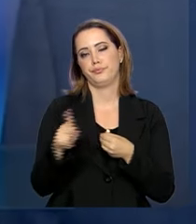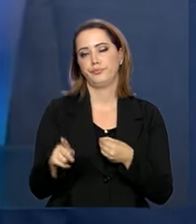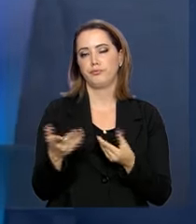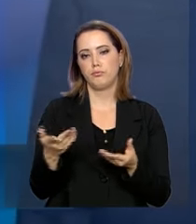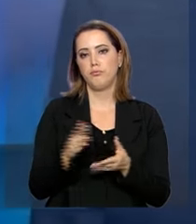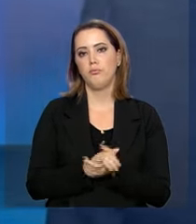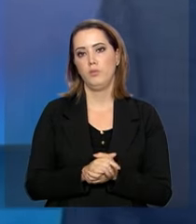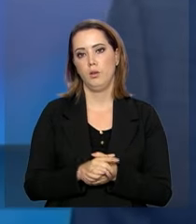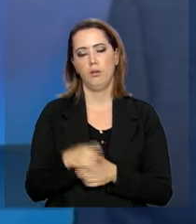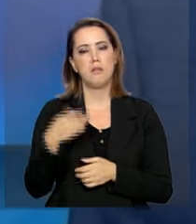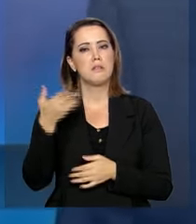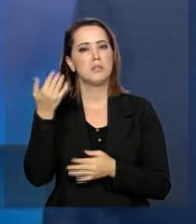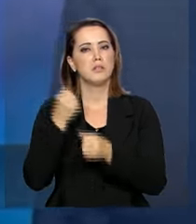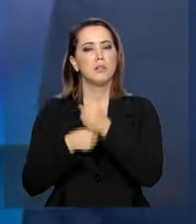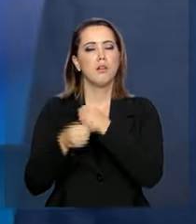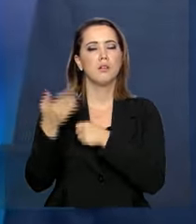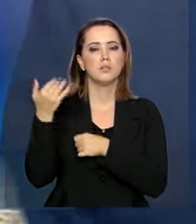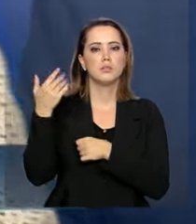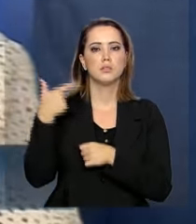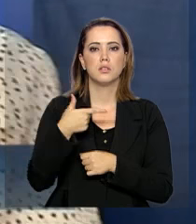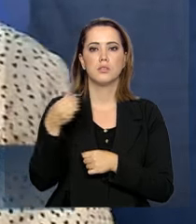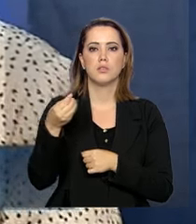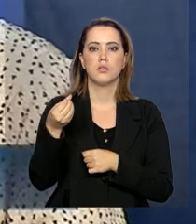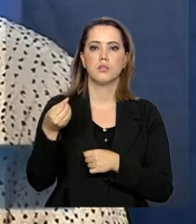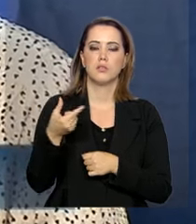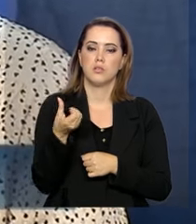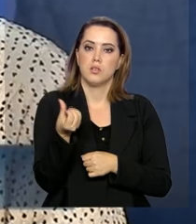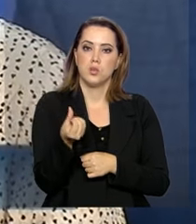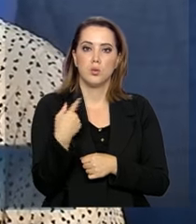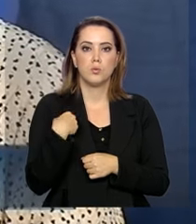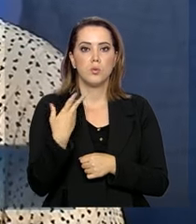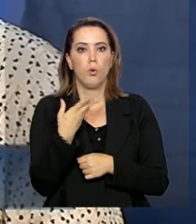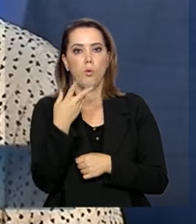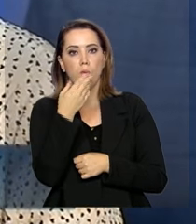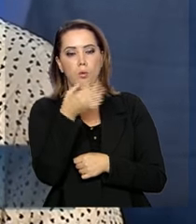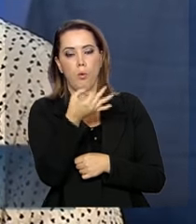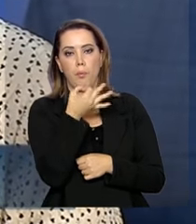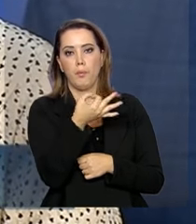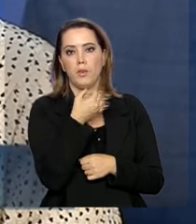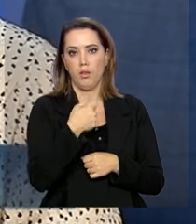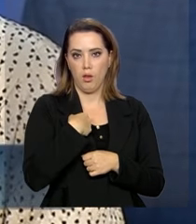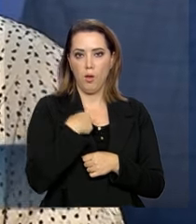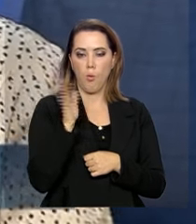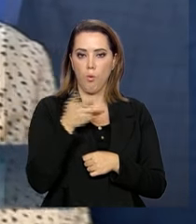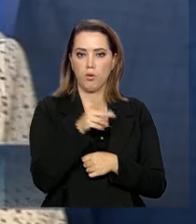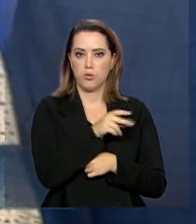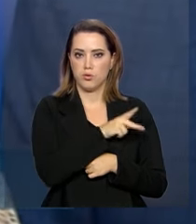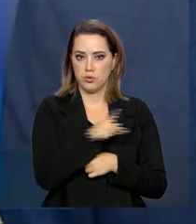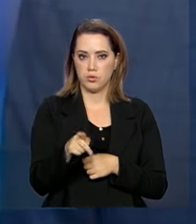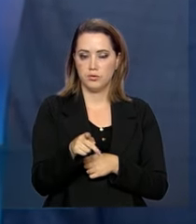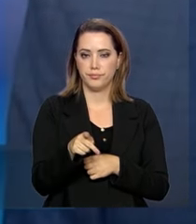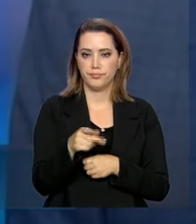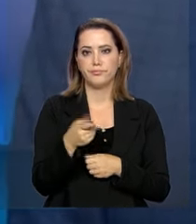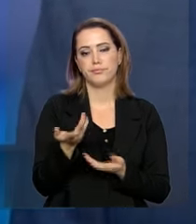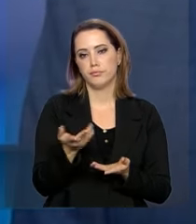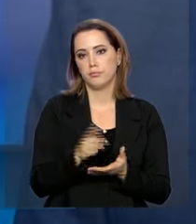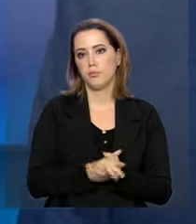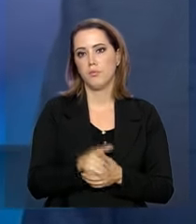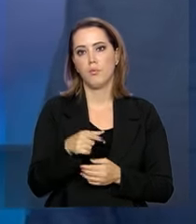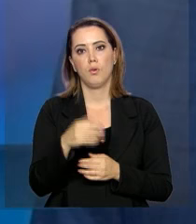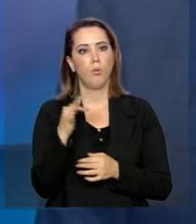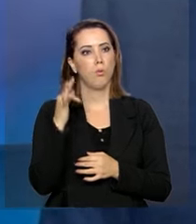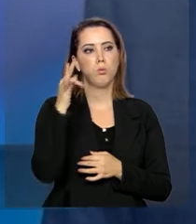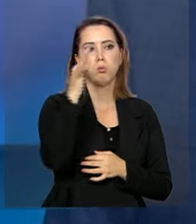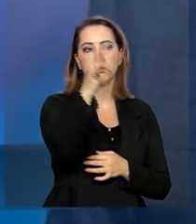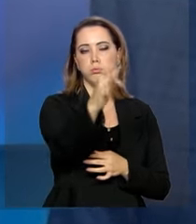a possibilidade de supor que eu seria candidata à presidência da República e antever